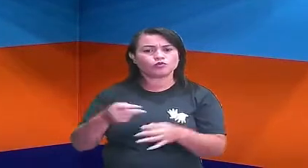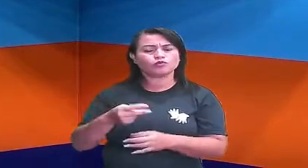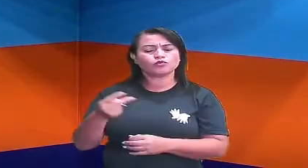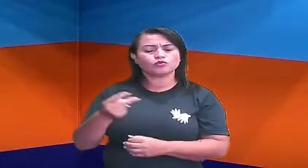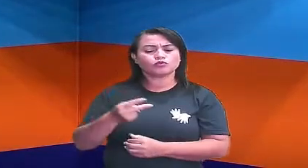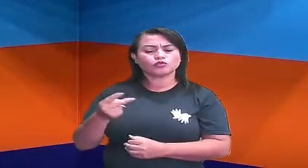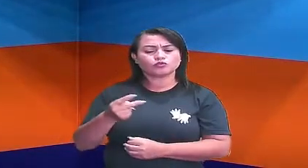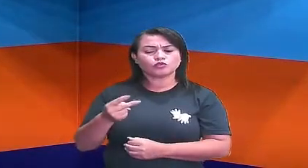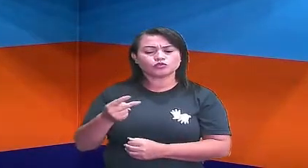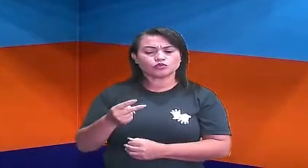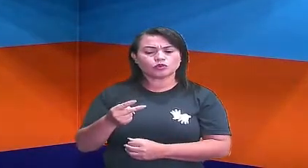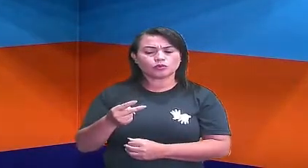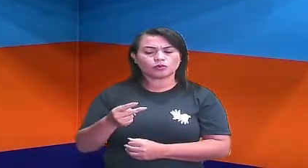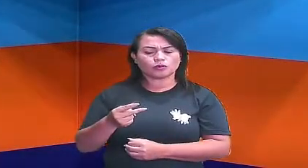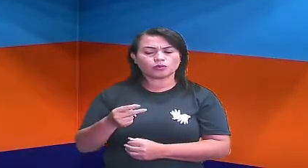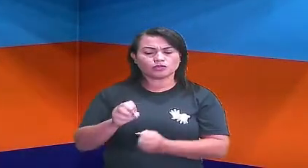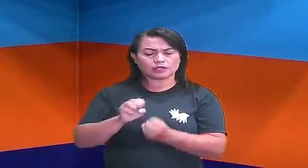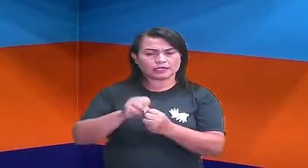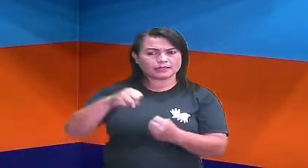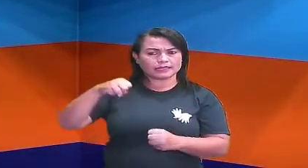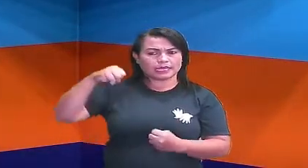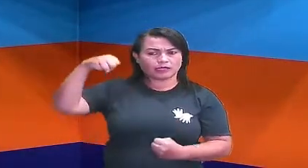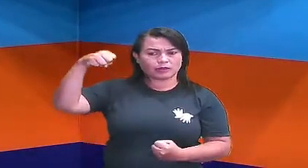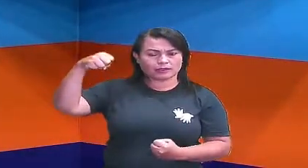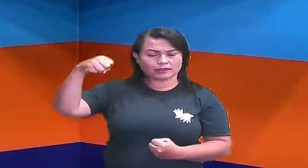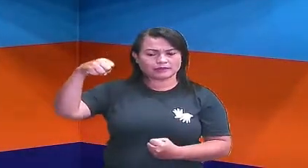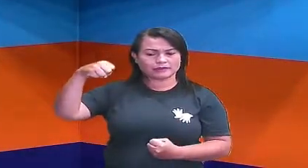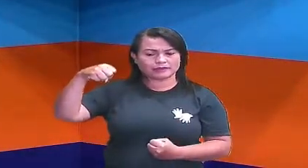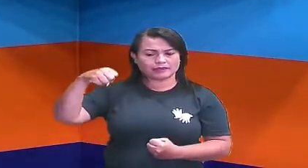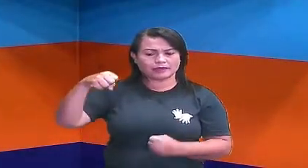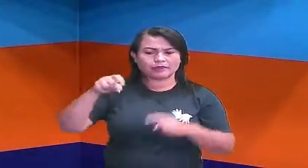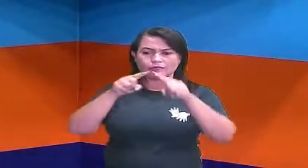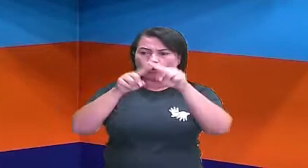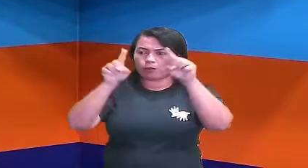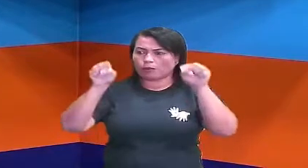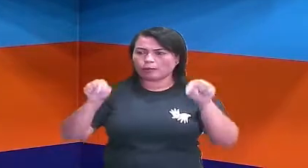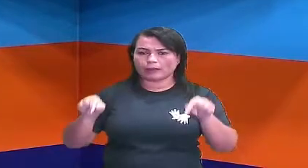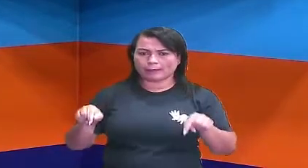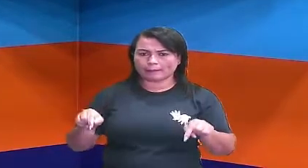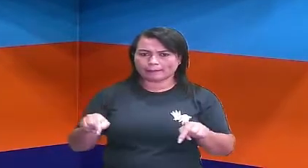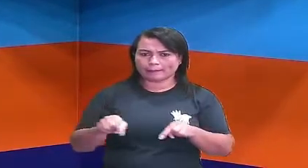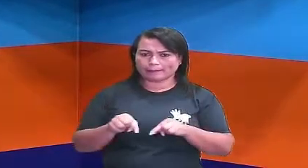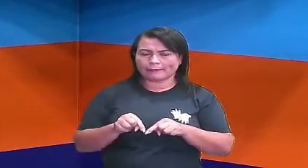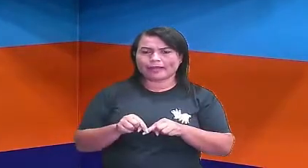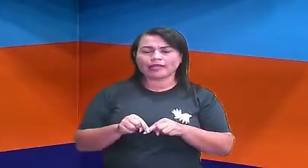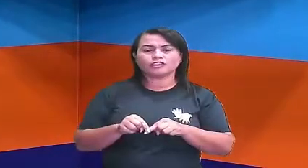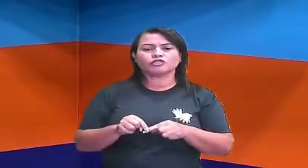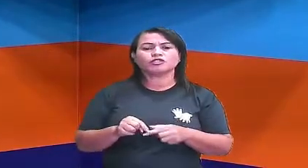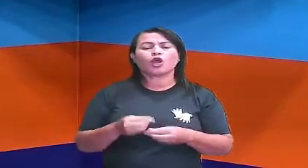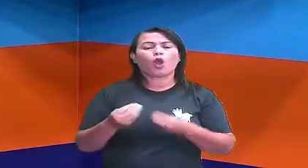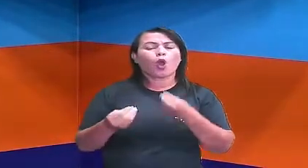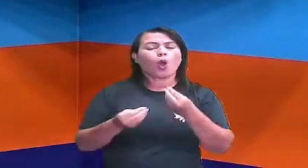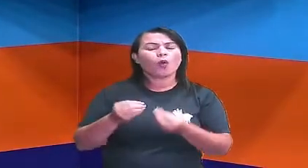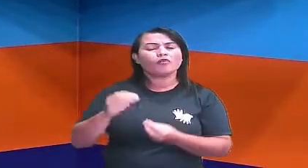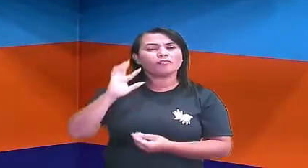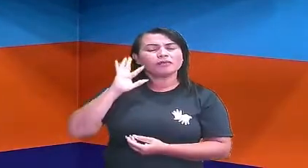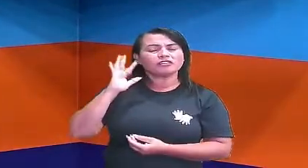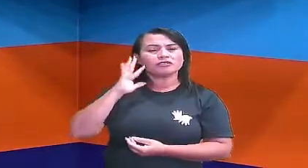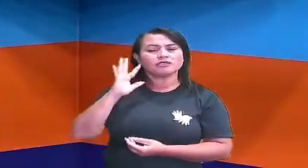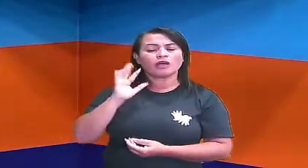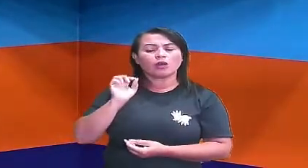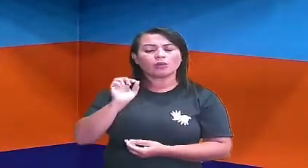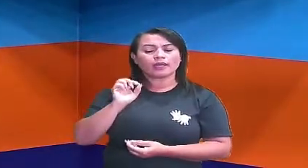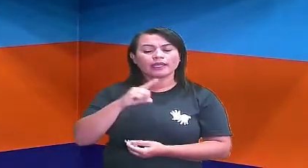né? Dessa figura, vamos apresentar como uma figura, ele não mostrou a cartolina em si, mas vamos deduzir